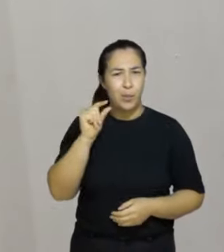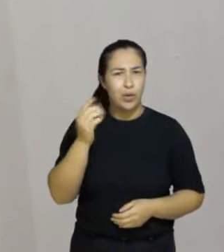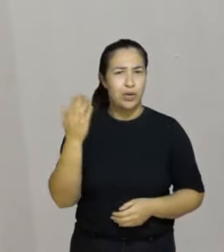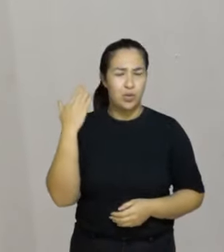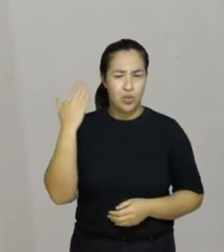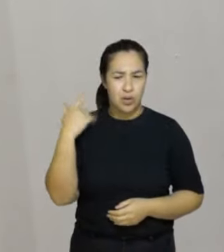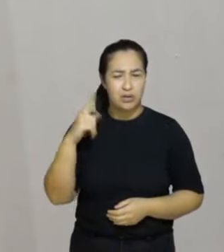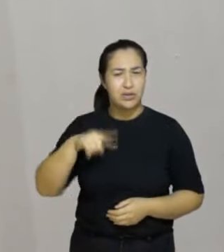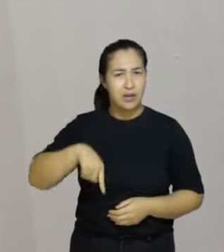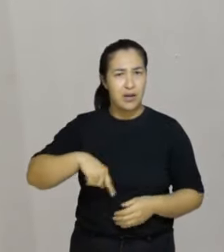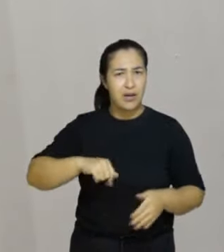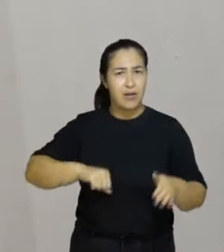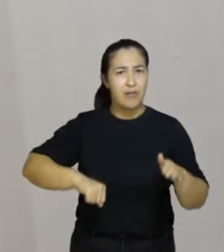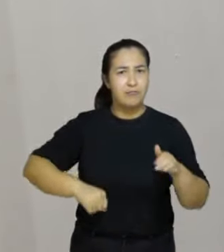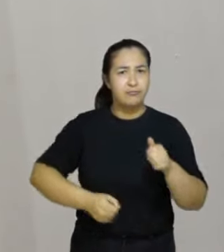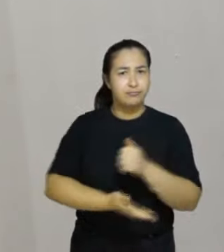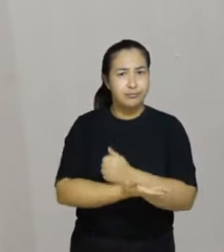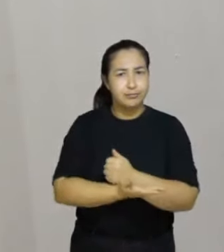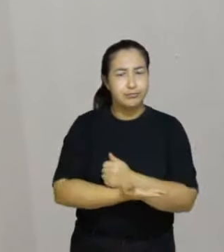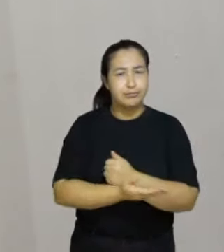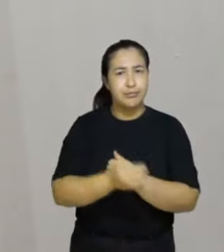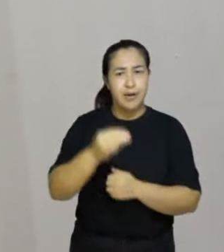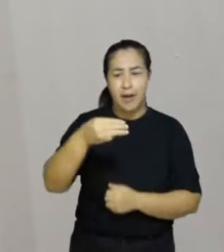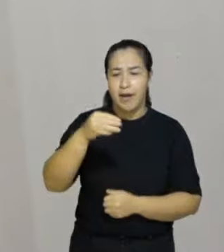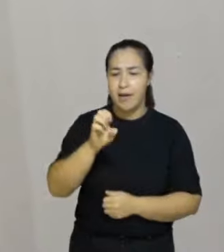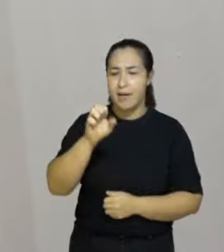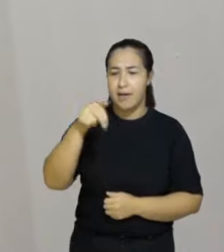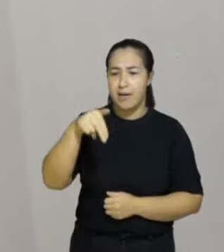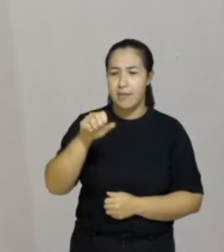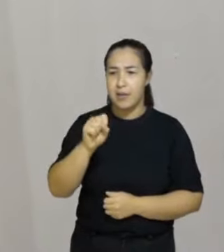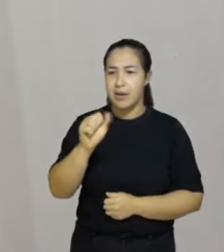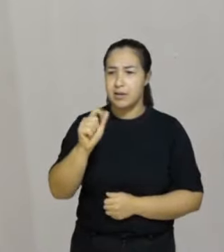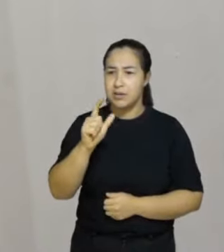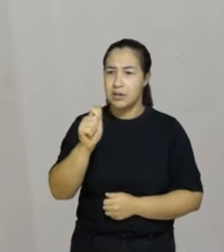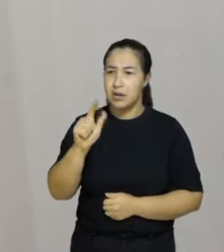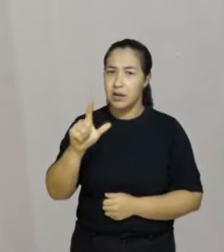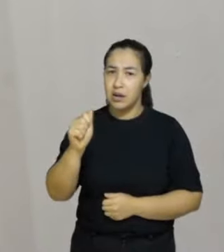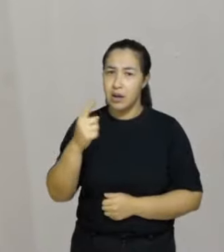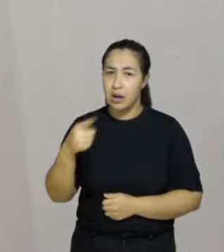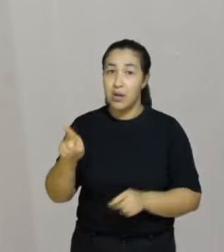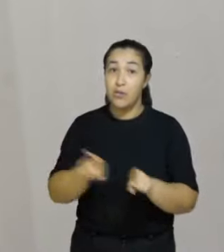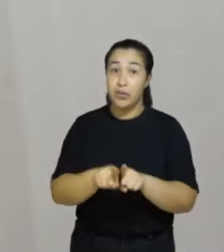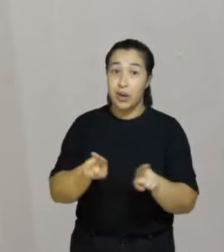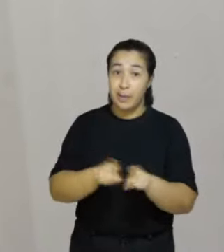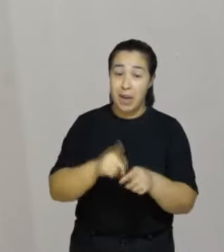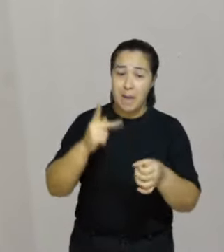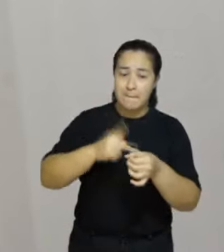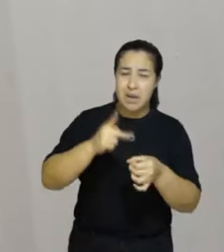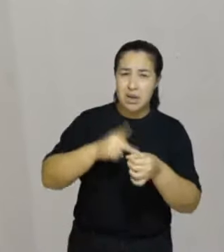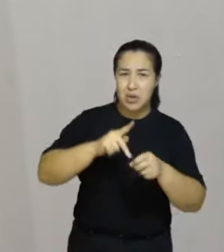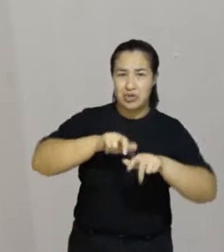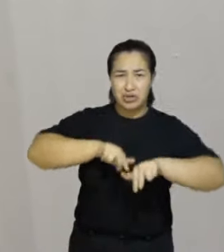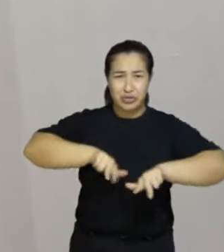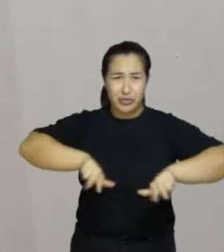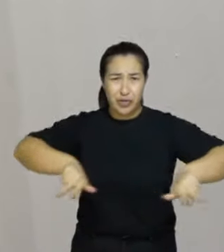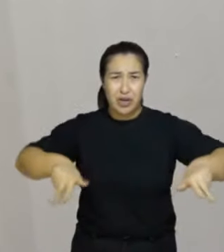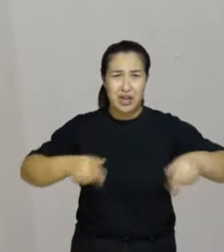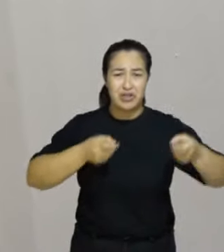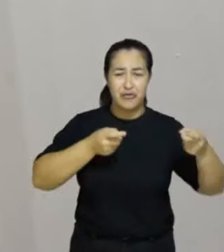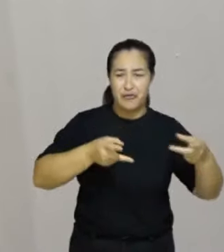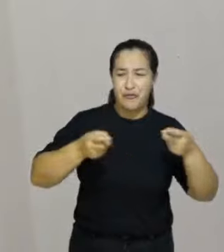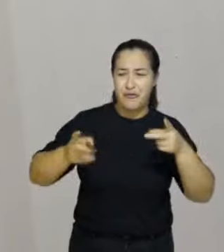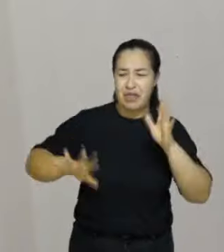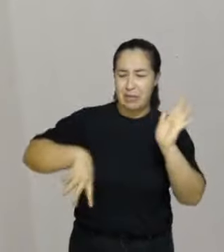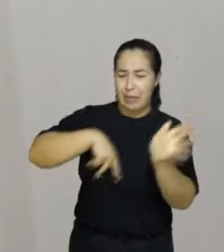corrupção, de mensalão, petrolão e uma verdadeira safadeza sem fim com o dinheiro